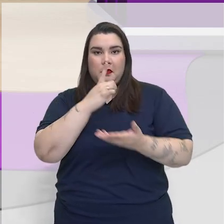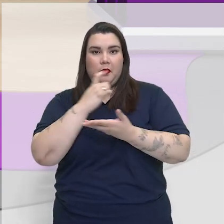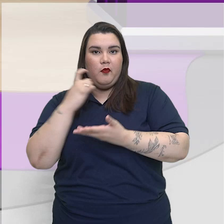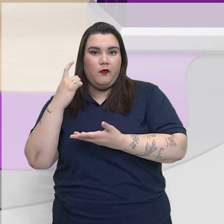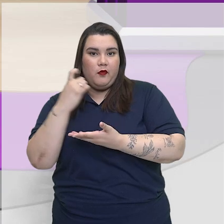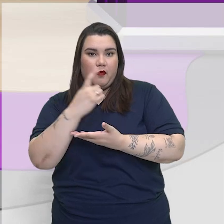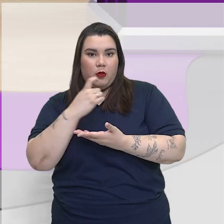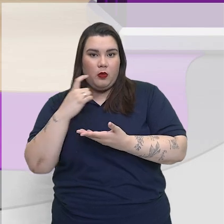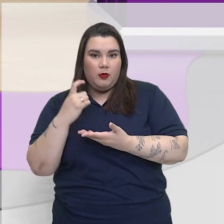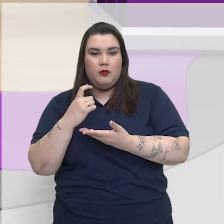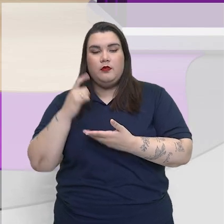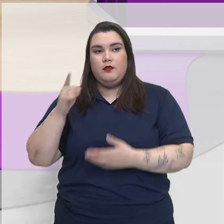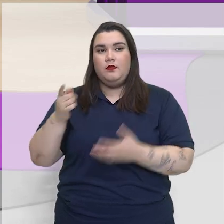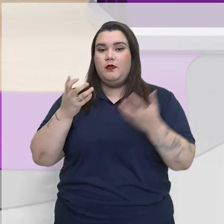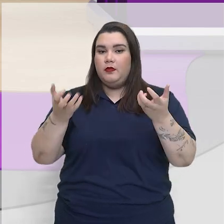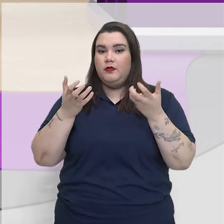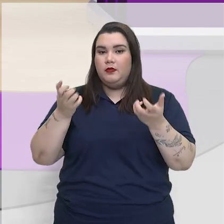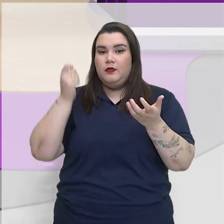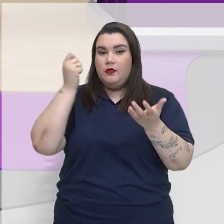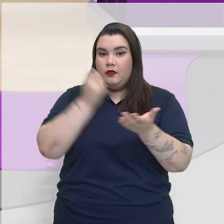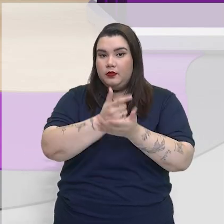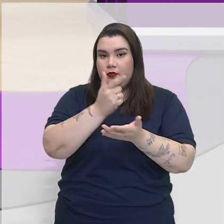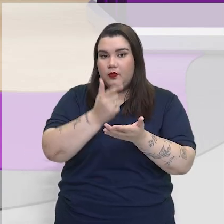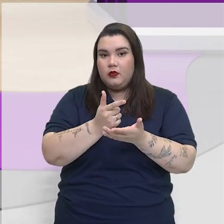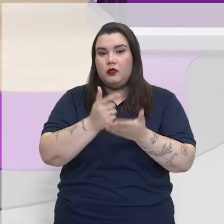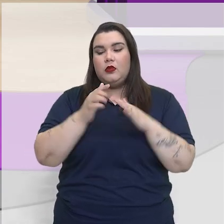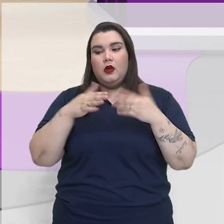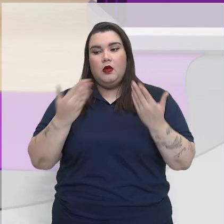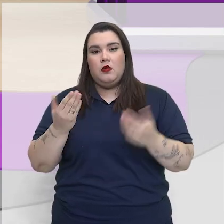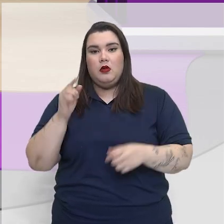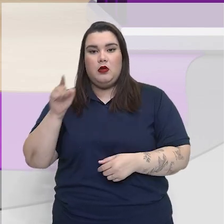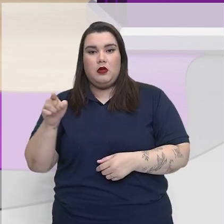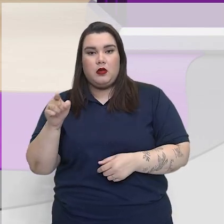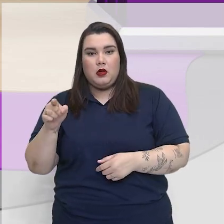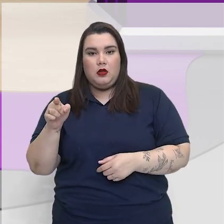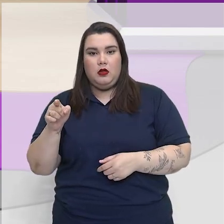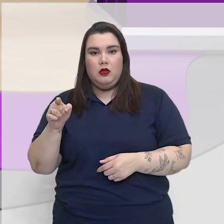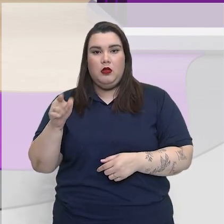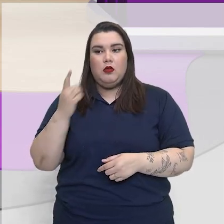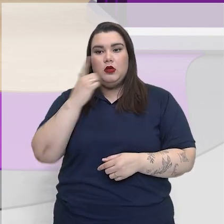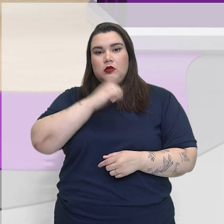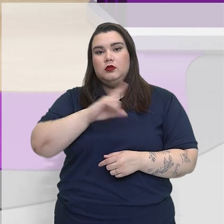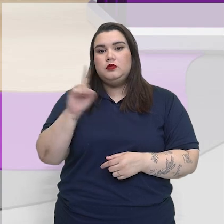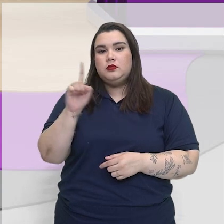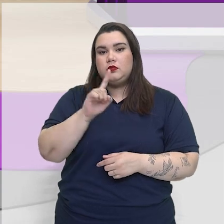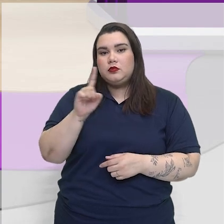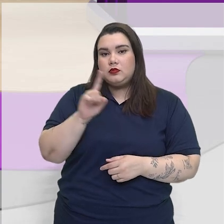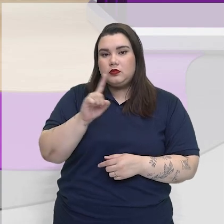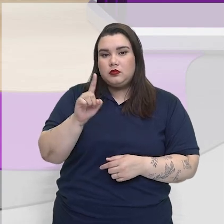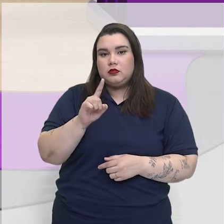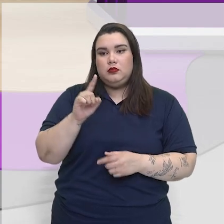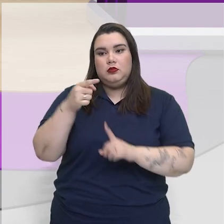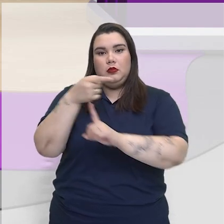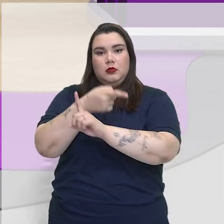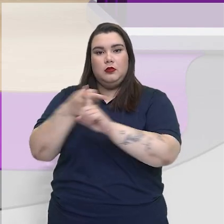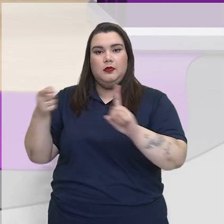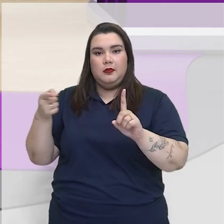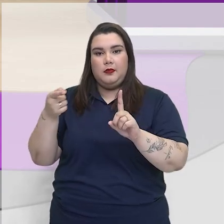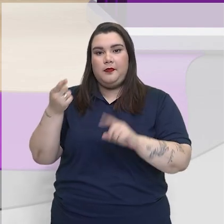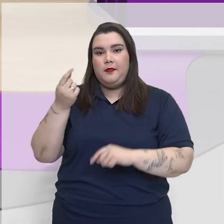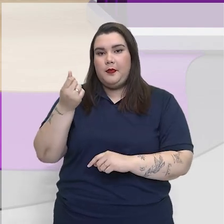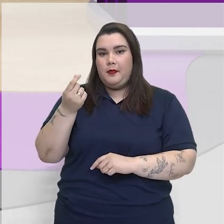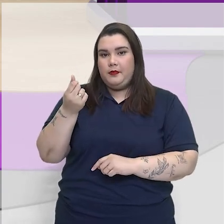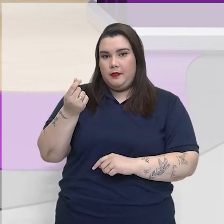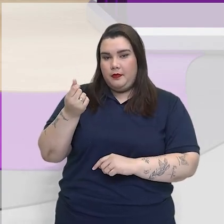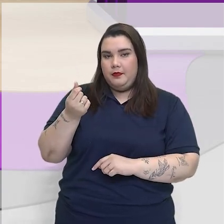valor do perfume que elas gostariam de comprar, uma não ia conseguir a